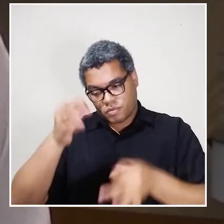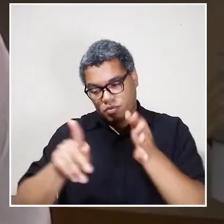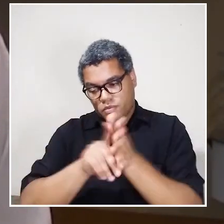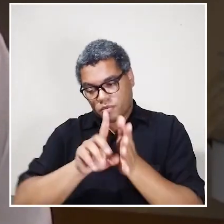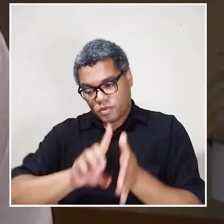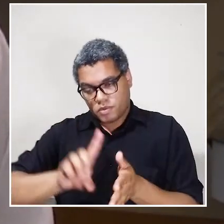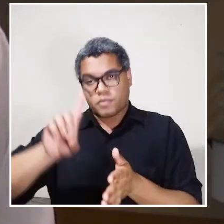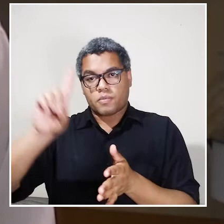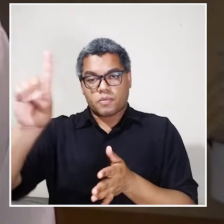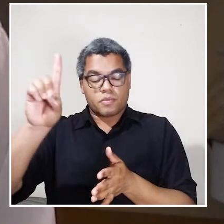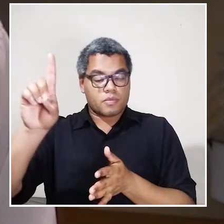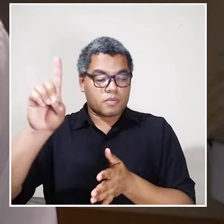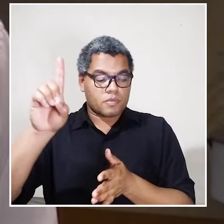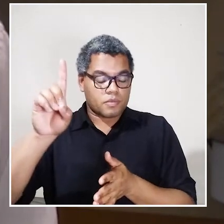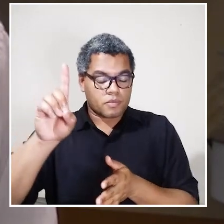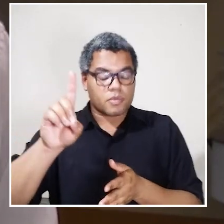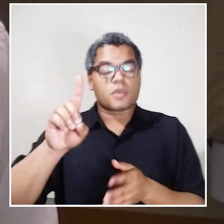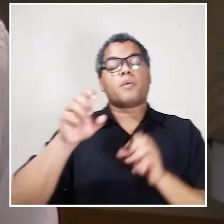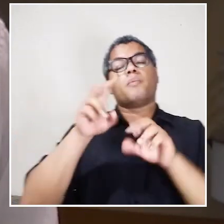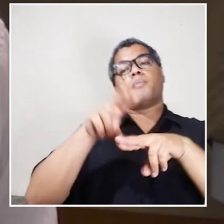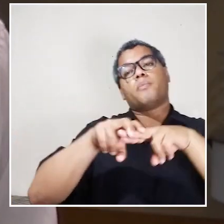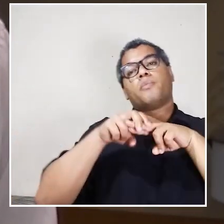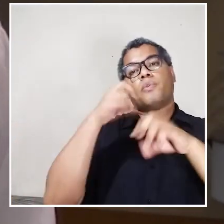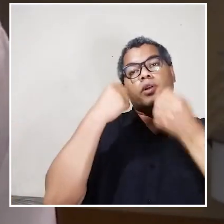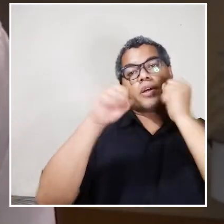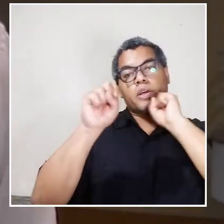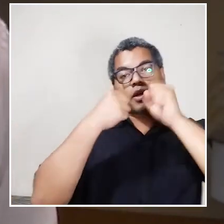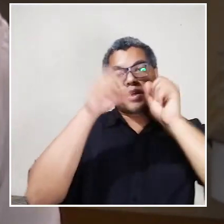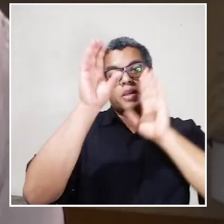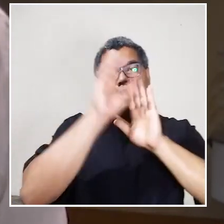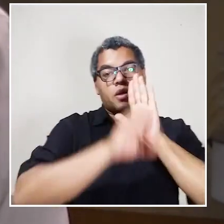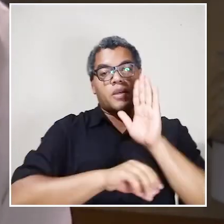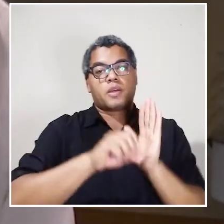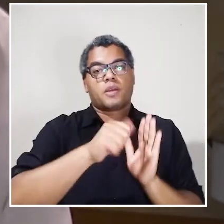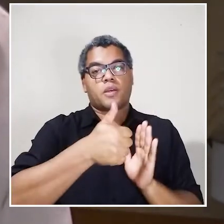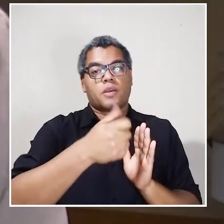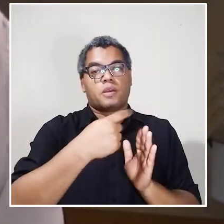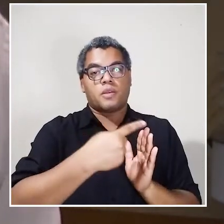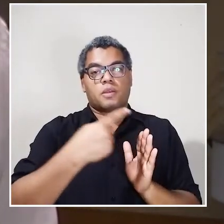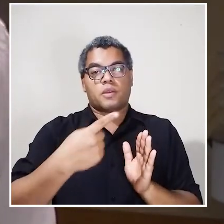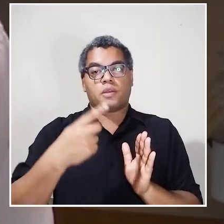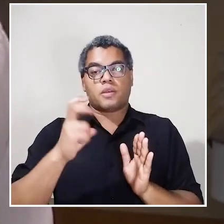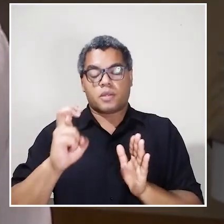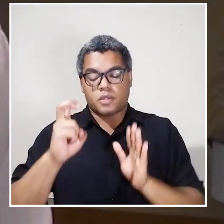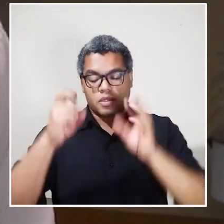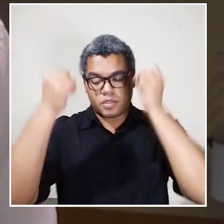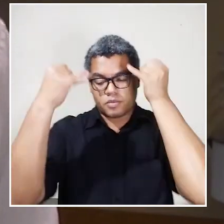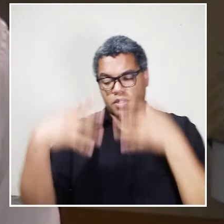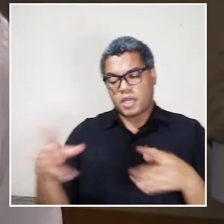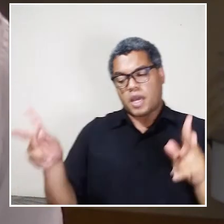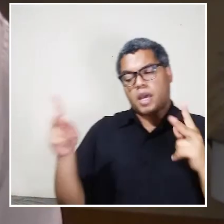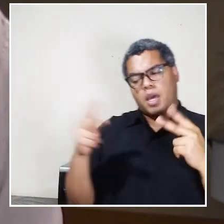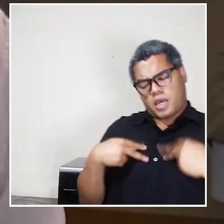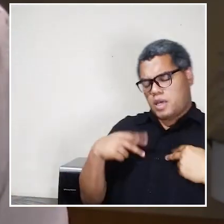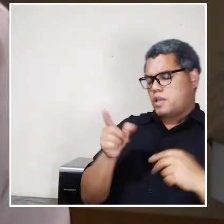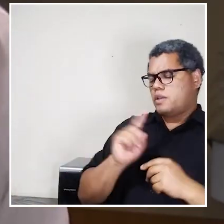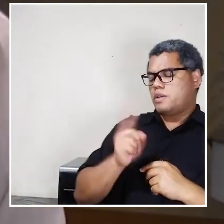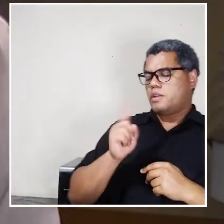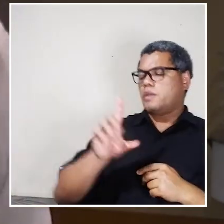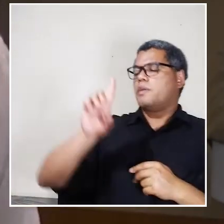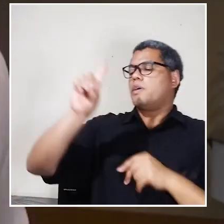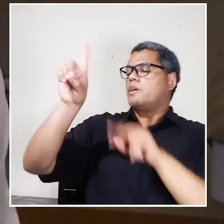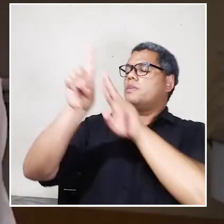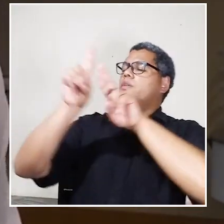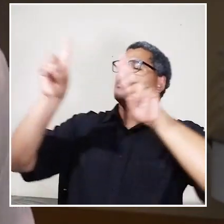não a nós, Senhor, não a nós, Senhor, mas ao teu nome da glória. A glória do Senhor, de alguma forma,